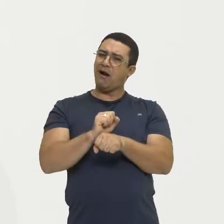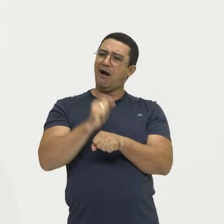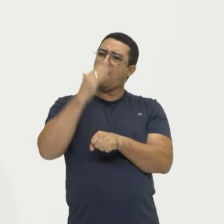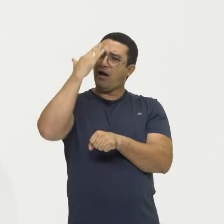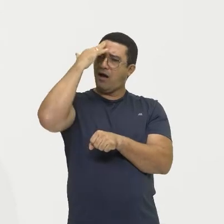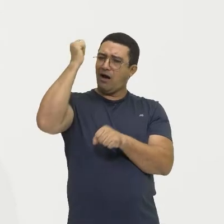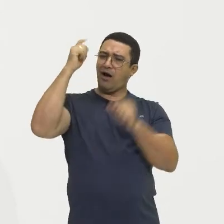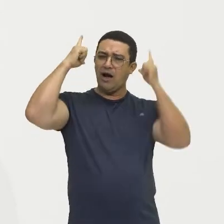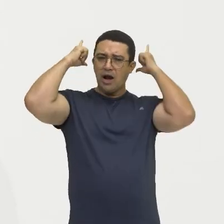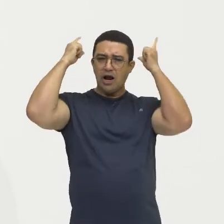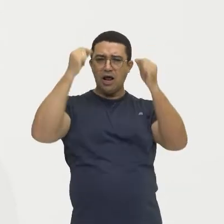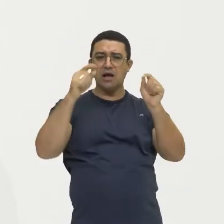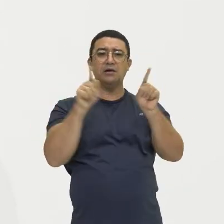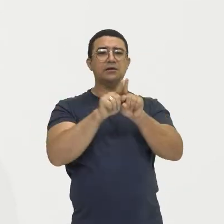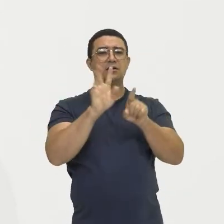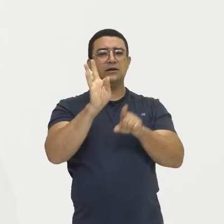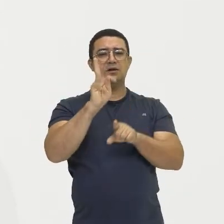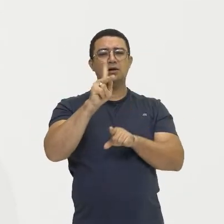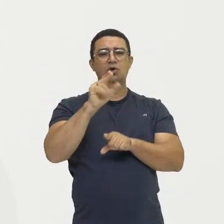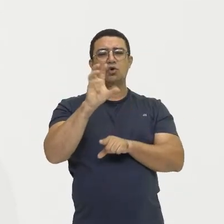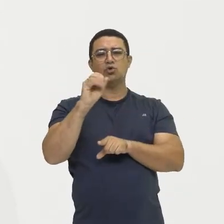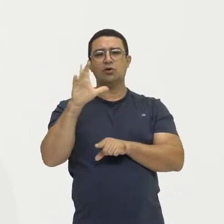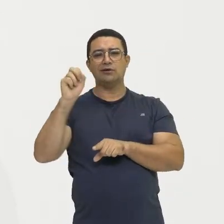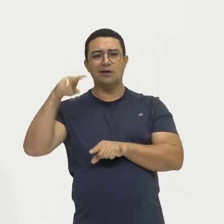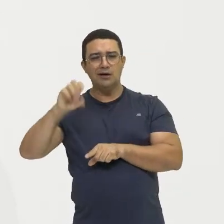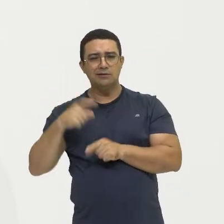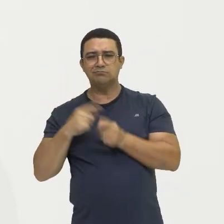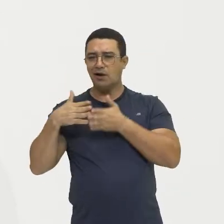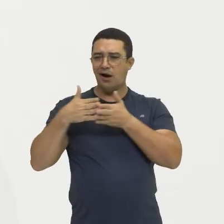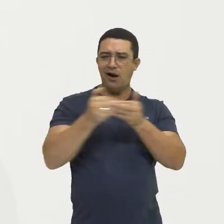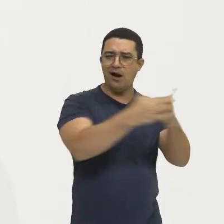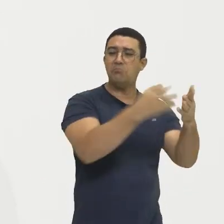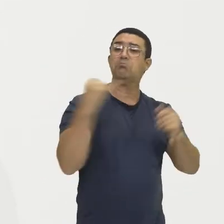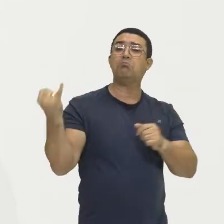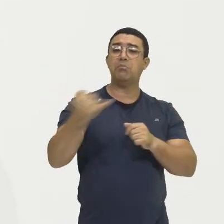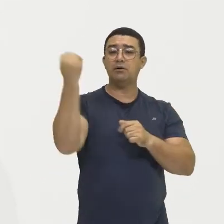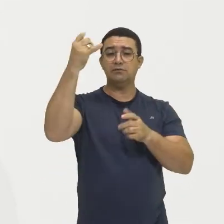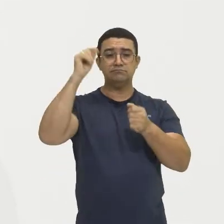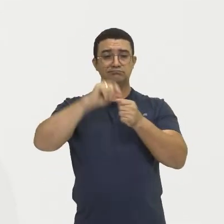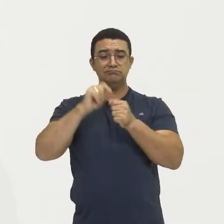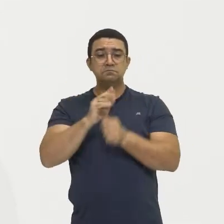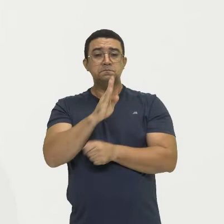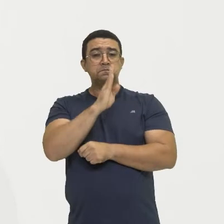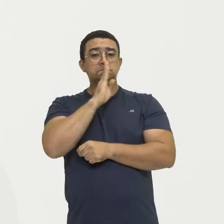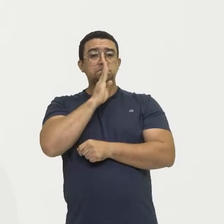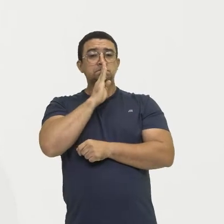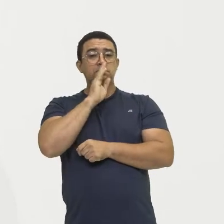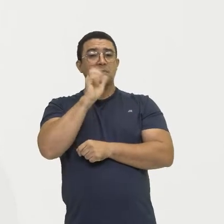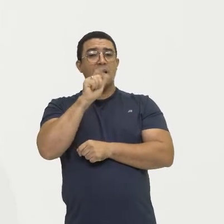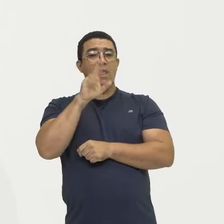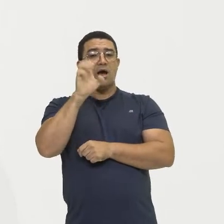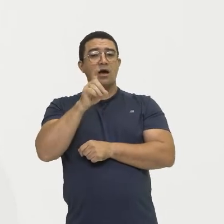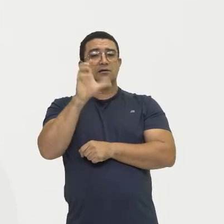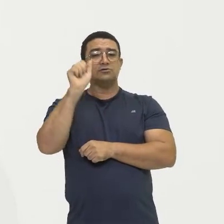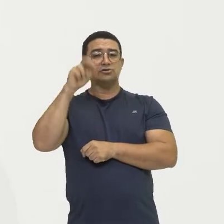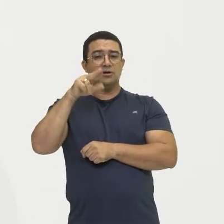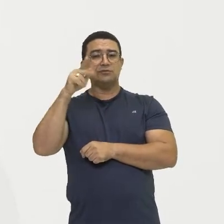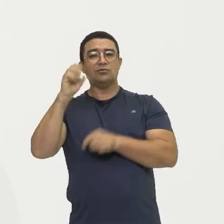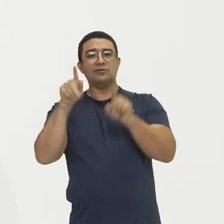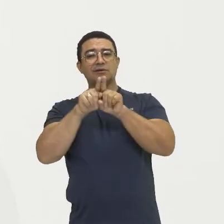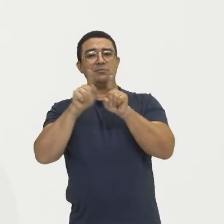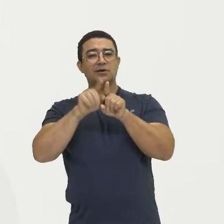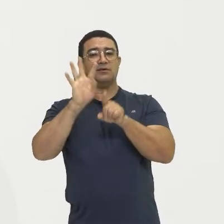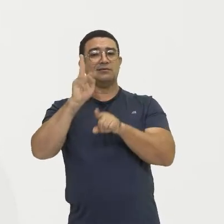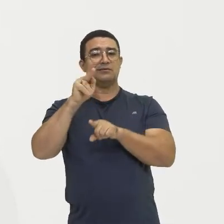do troiano as navegações grandes que fizeram. Cale-se de Alexandro e de Trajano